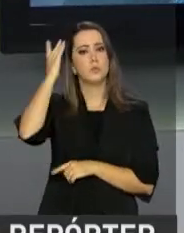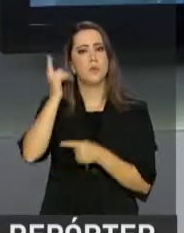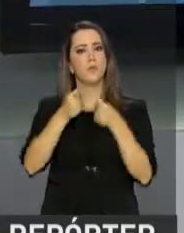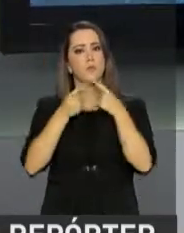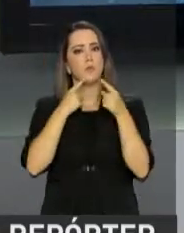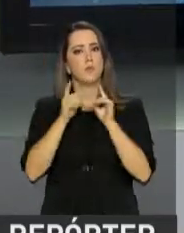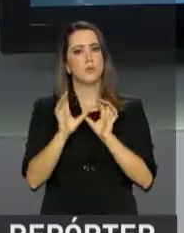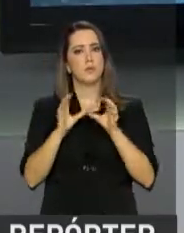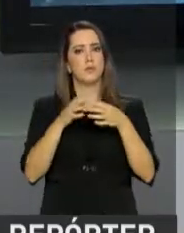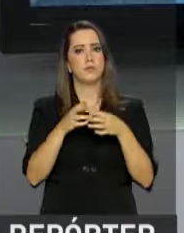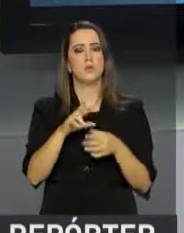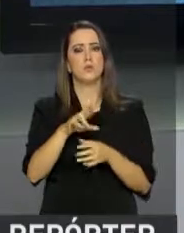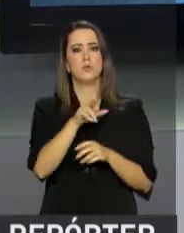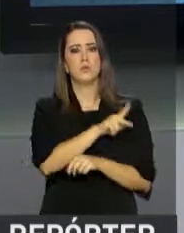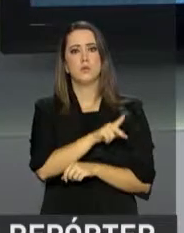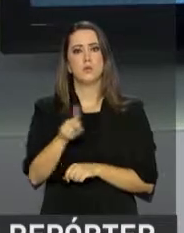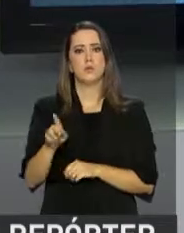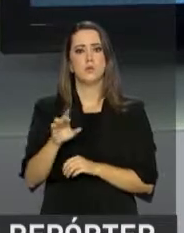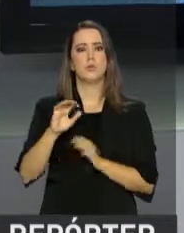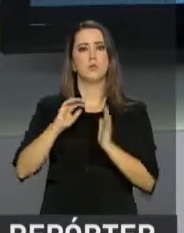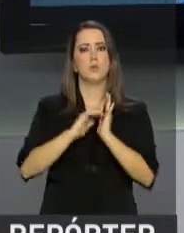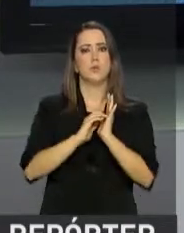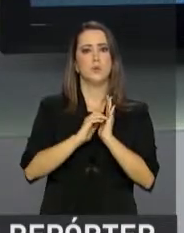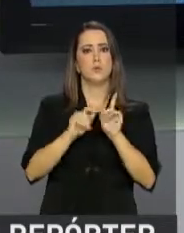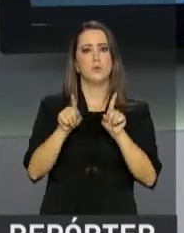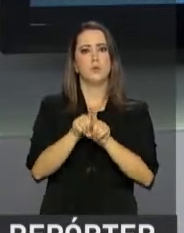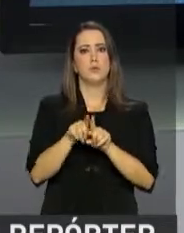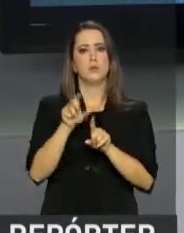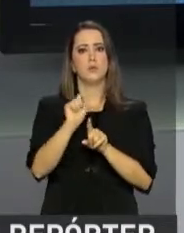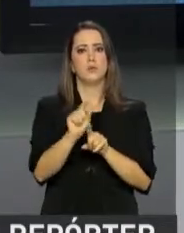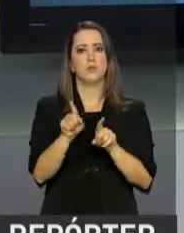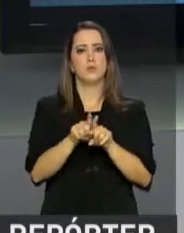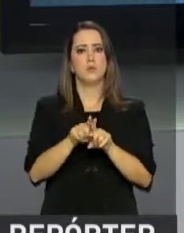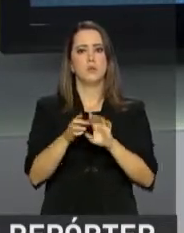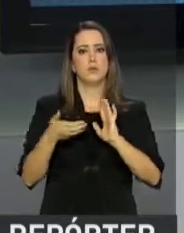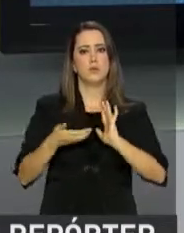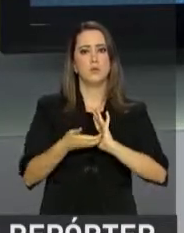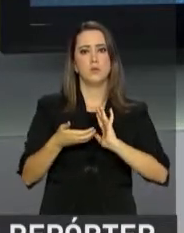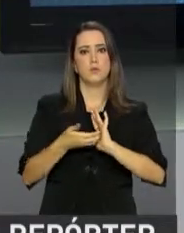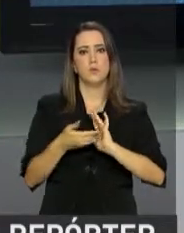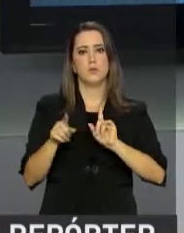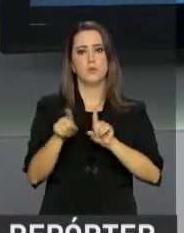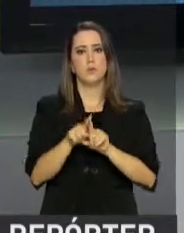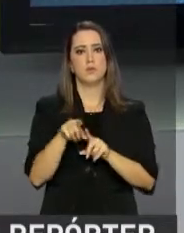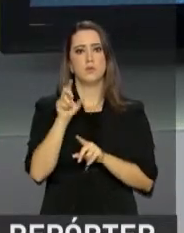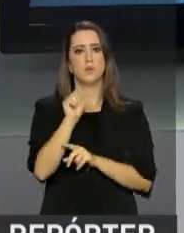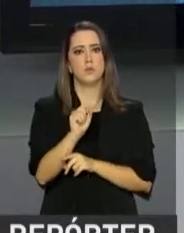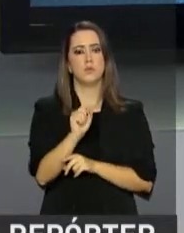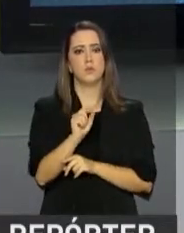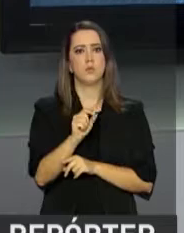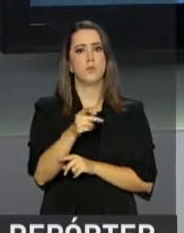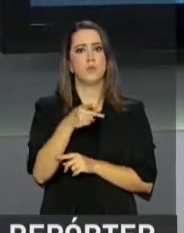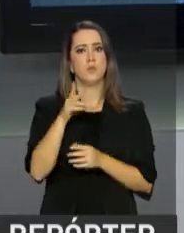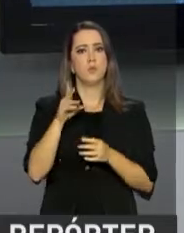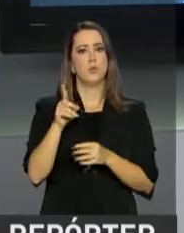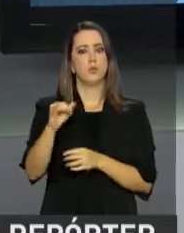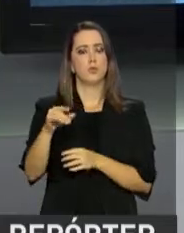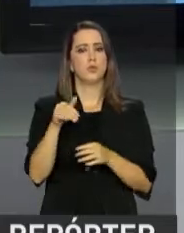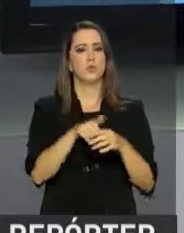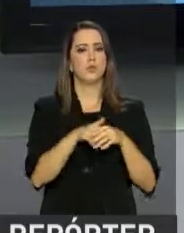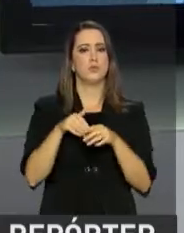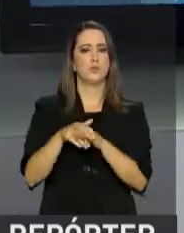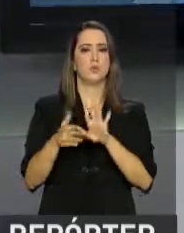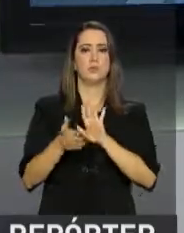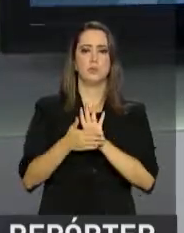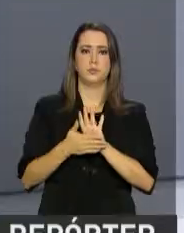discutir com os presidentes do Senado Federal, Eunício Oliveira, e da Câmara dos Deputados, Rodrigo Maia, a data de votação